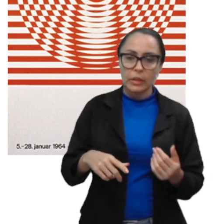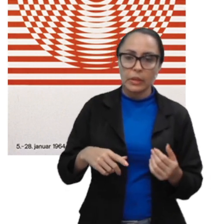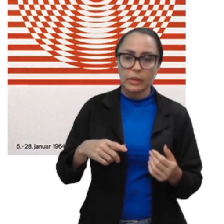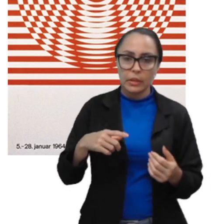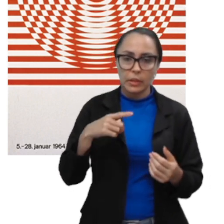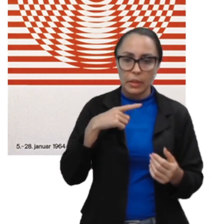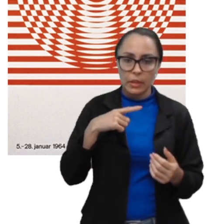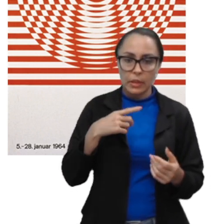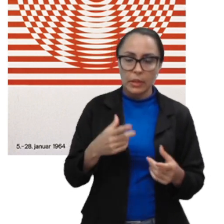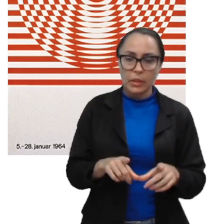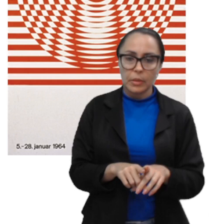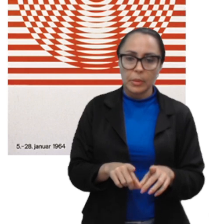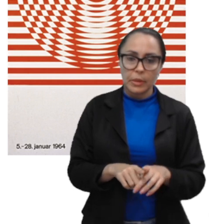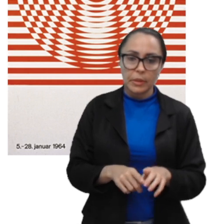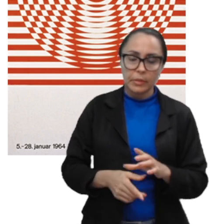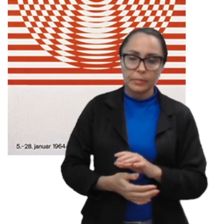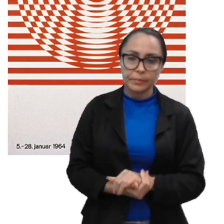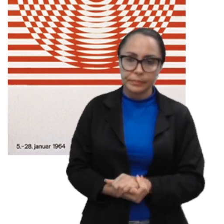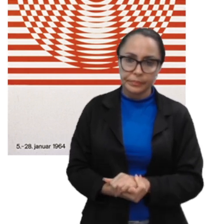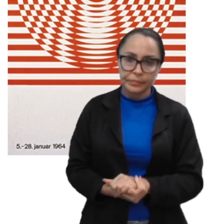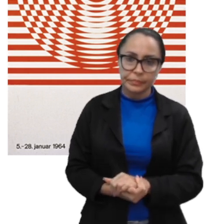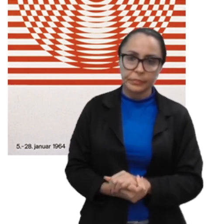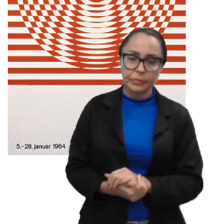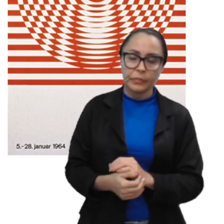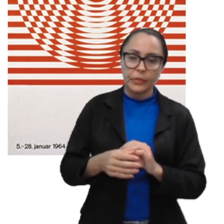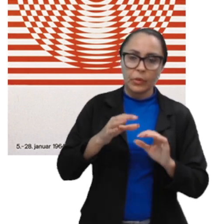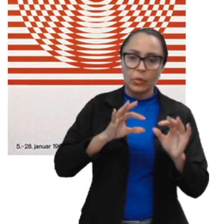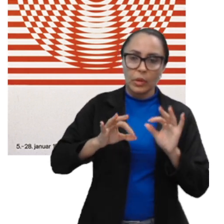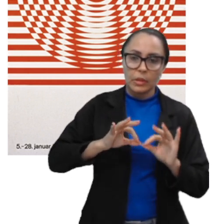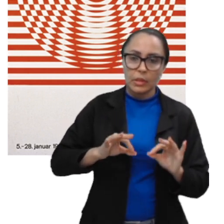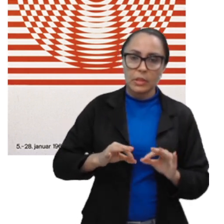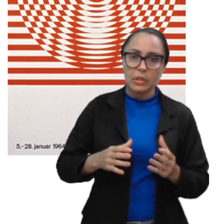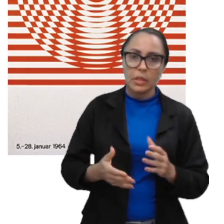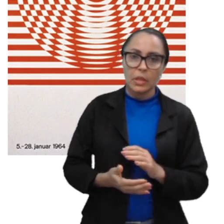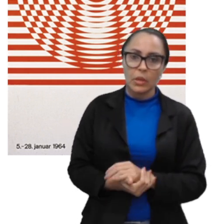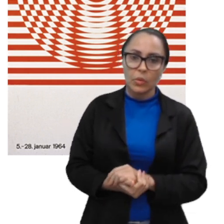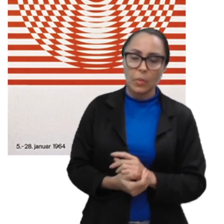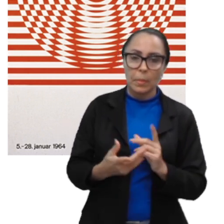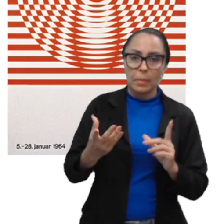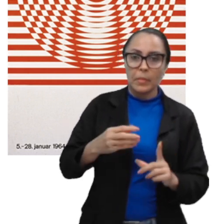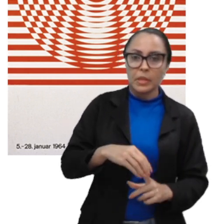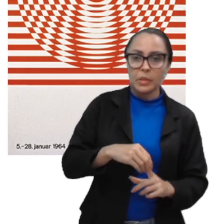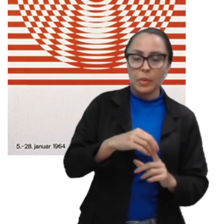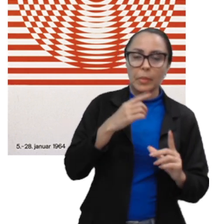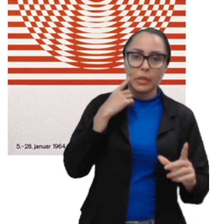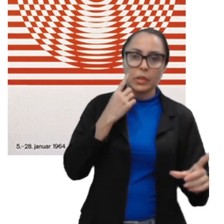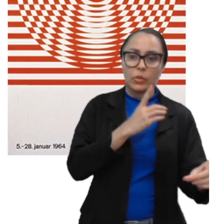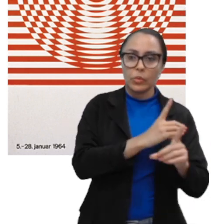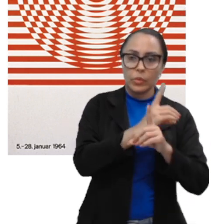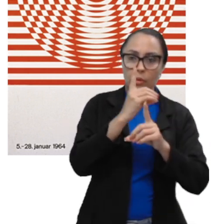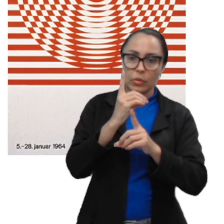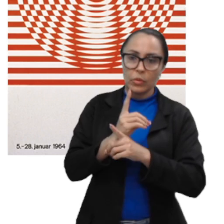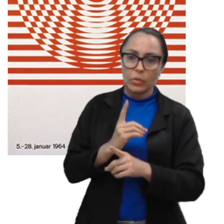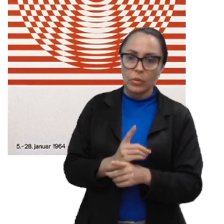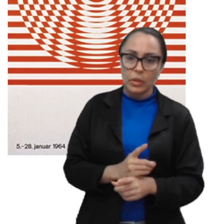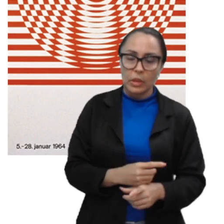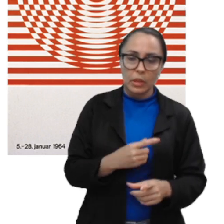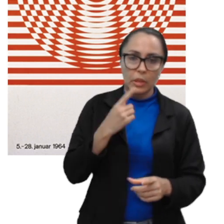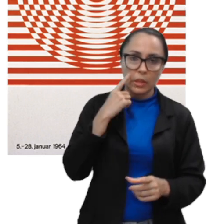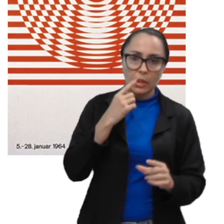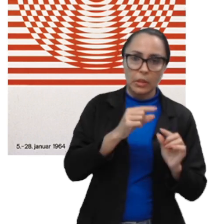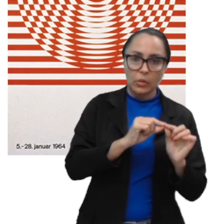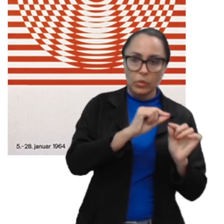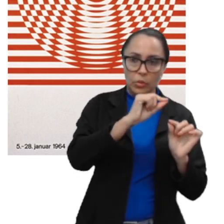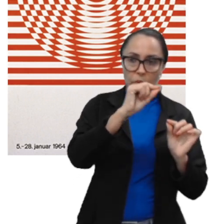serifas, fontes feitas com formatos mais geométricos, principalmente do encontro entre reta com curva,